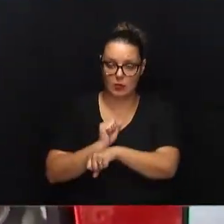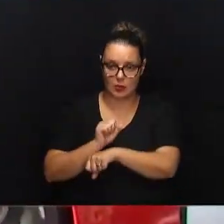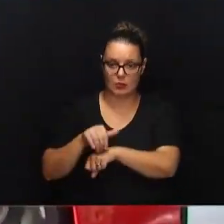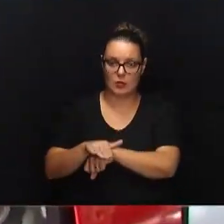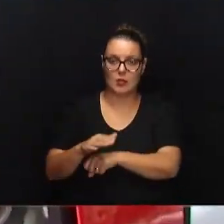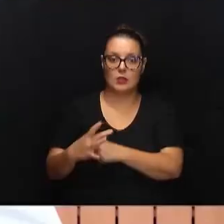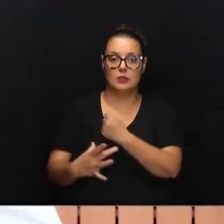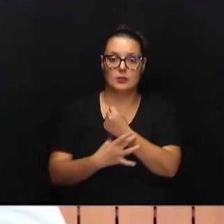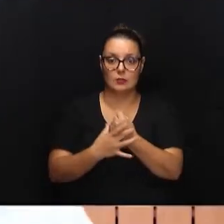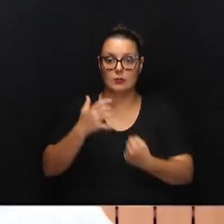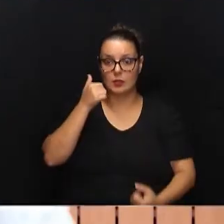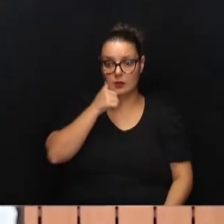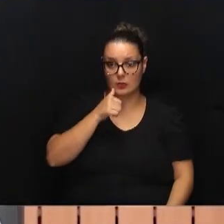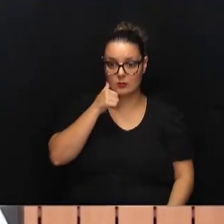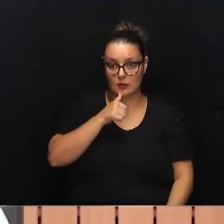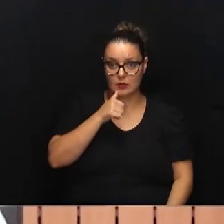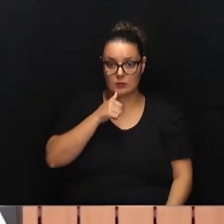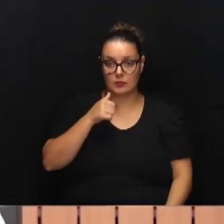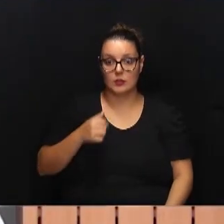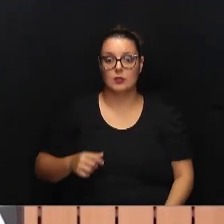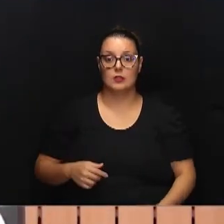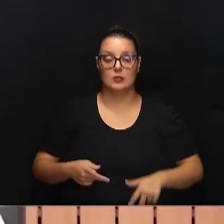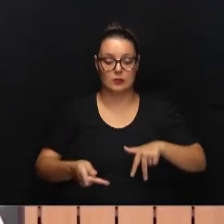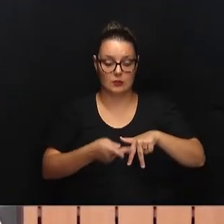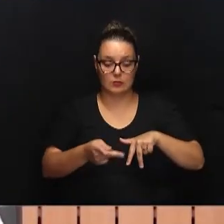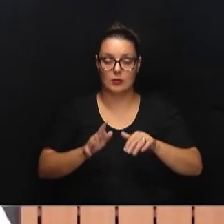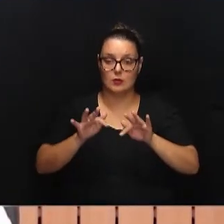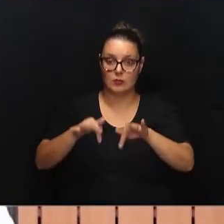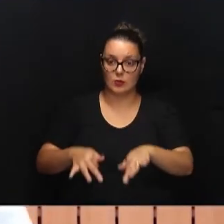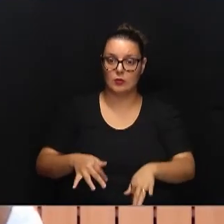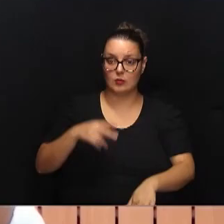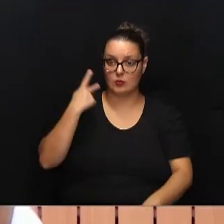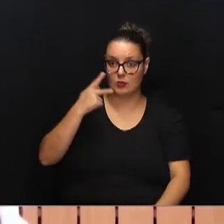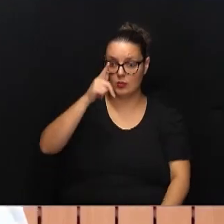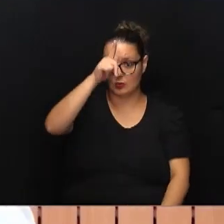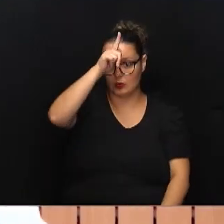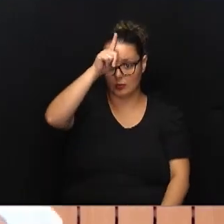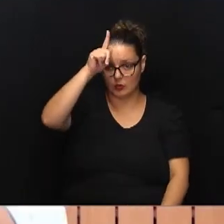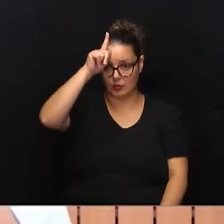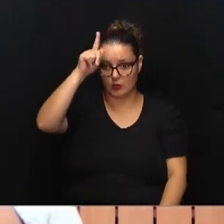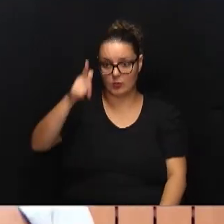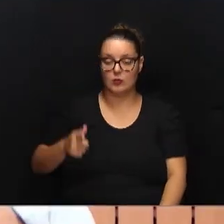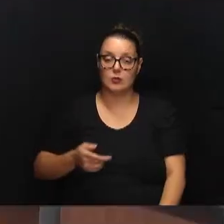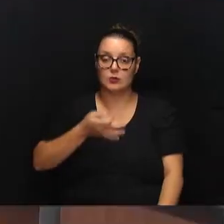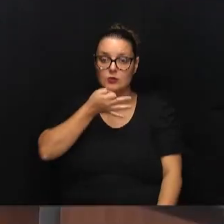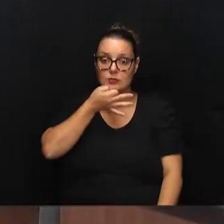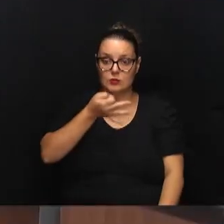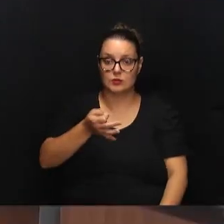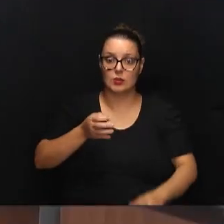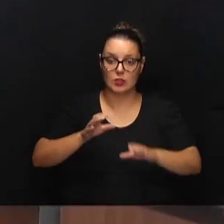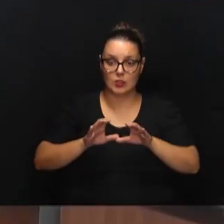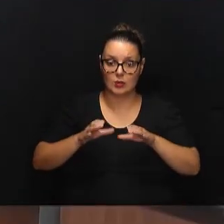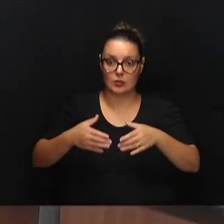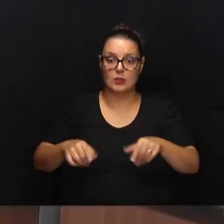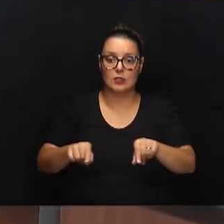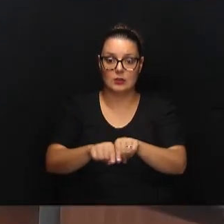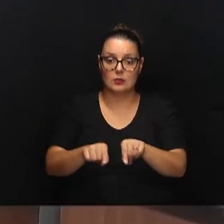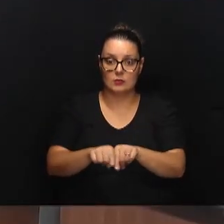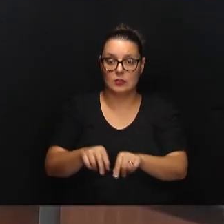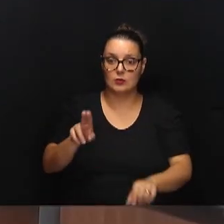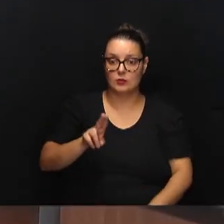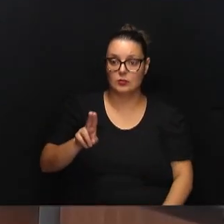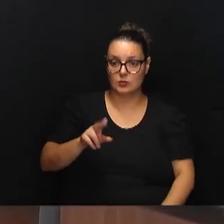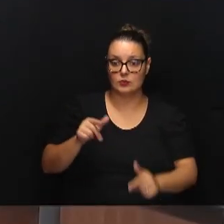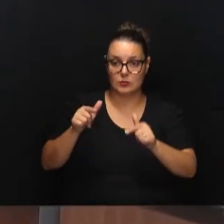para mulheres. Em suas considerações finais, o vereador Gustavo Peta sugeriu que a comissão também utilize o espaço